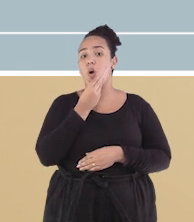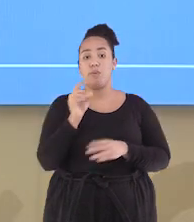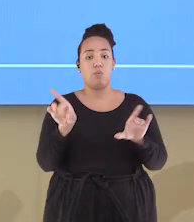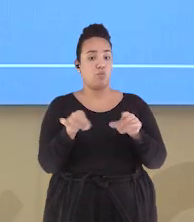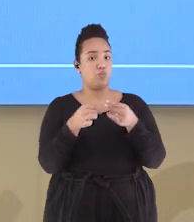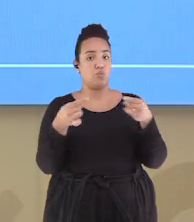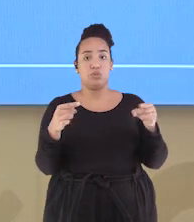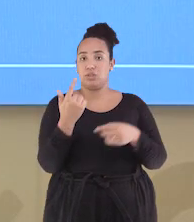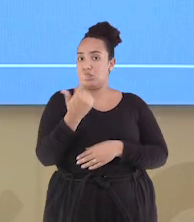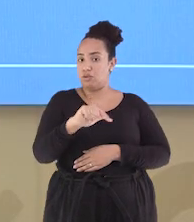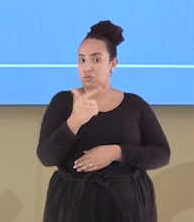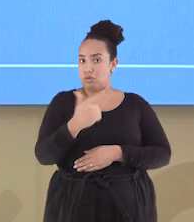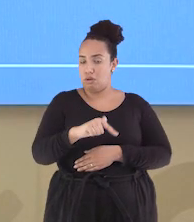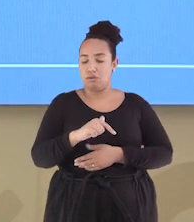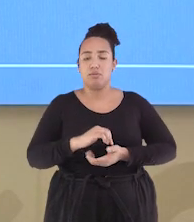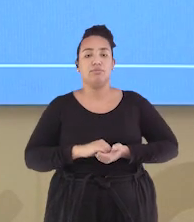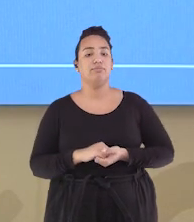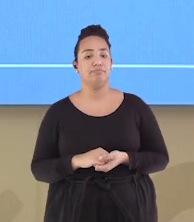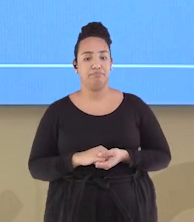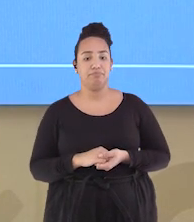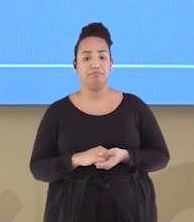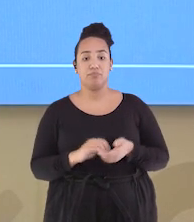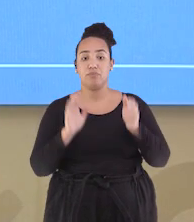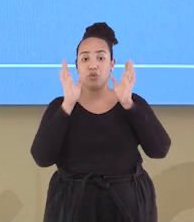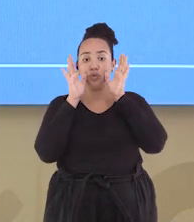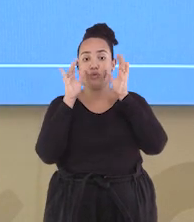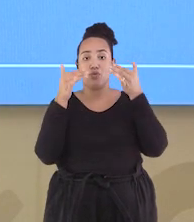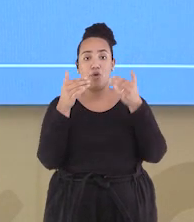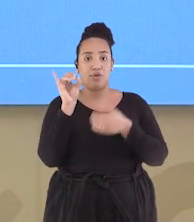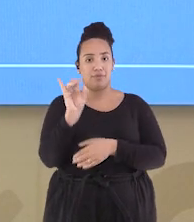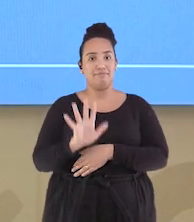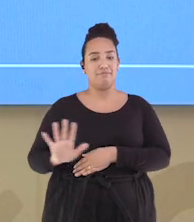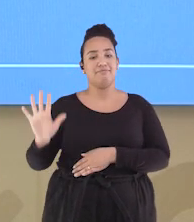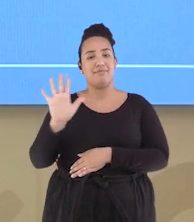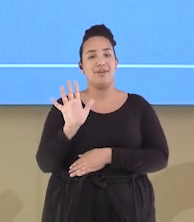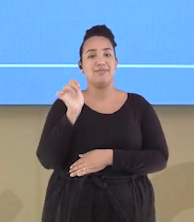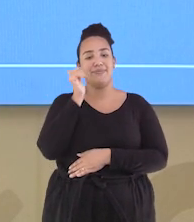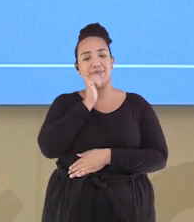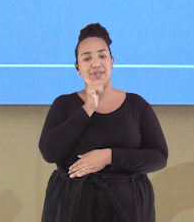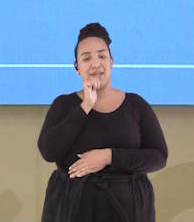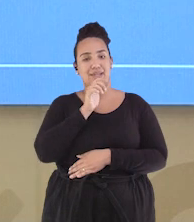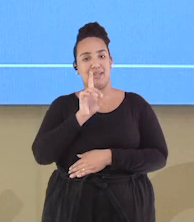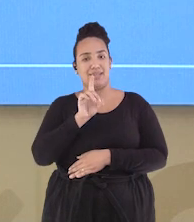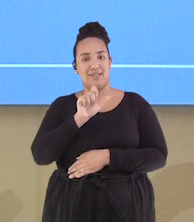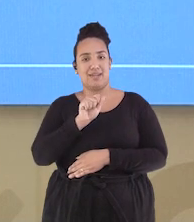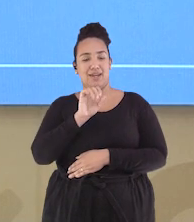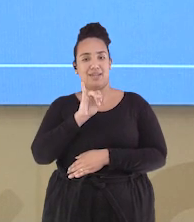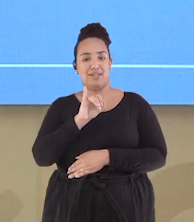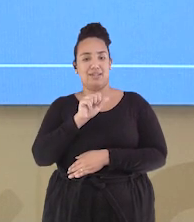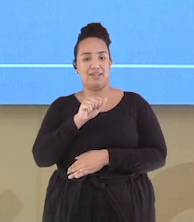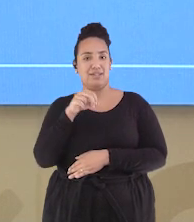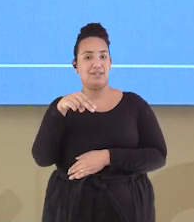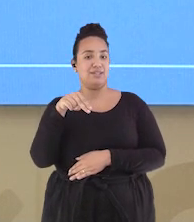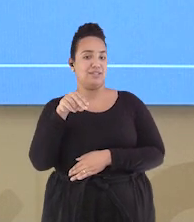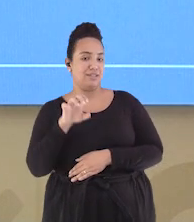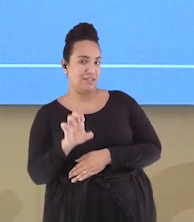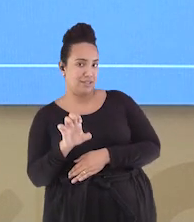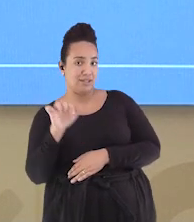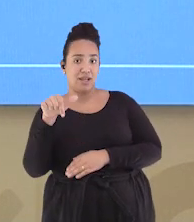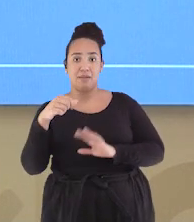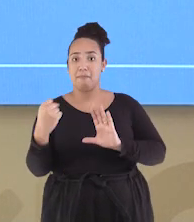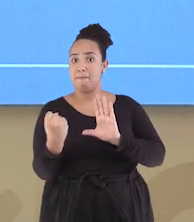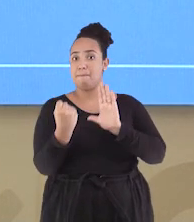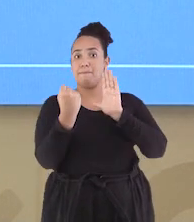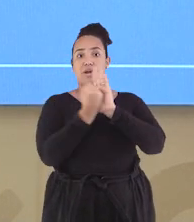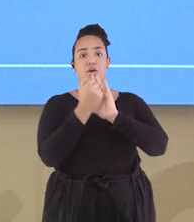música. Em destaque, temos a atleta Daiane dos Santos, como podemos ver na figura. Ela fez história no mundo